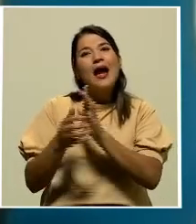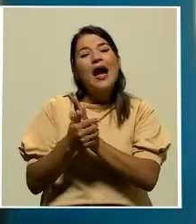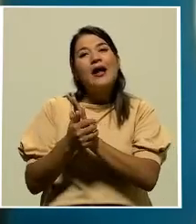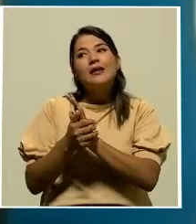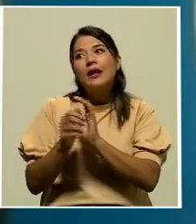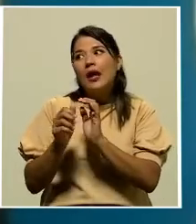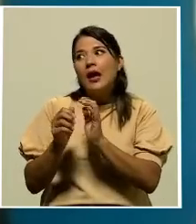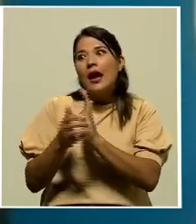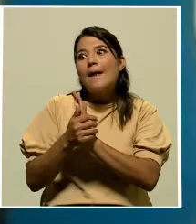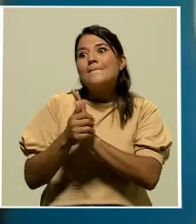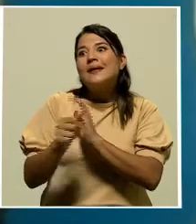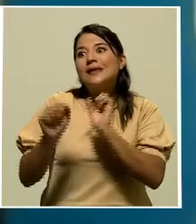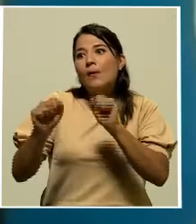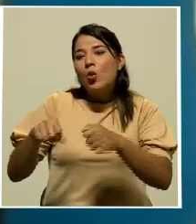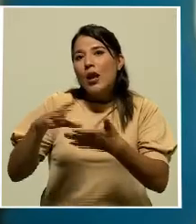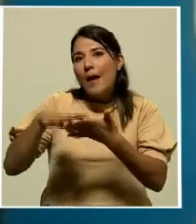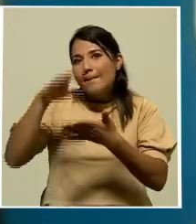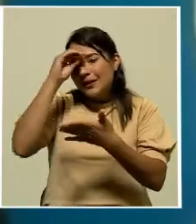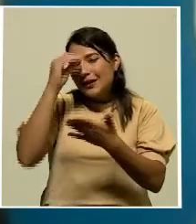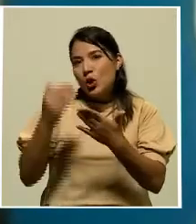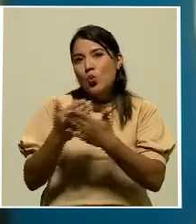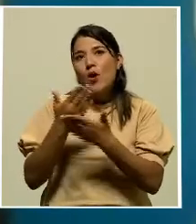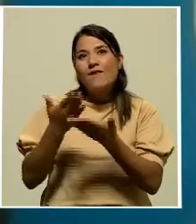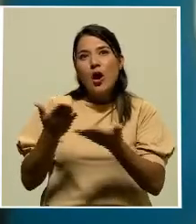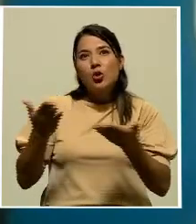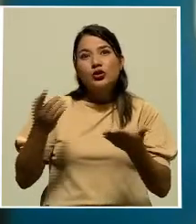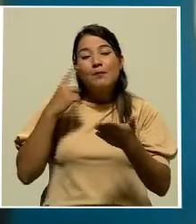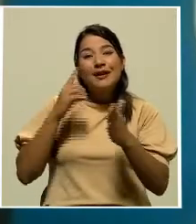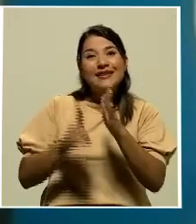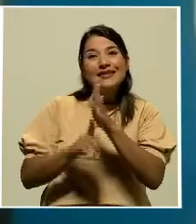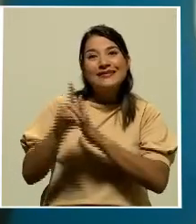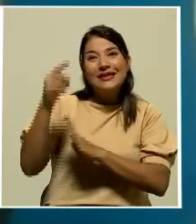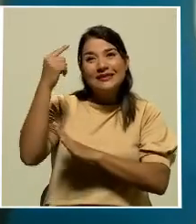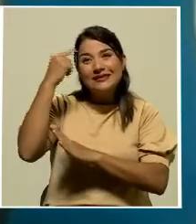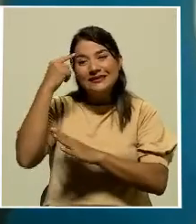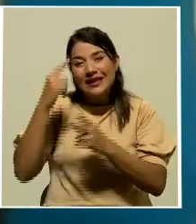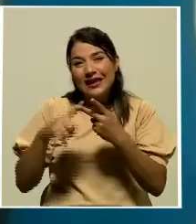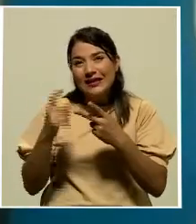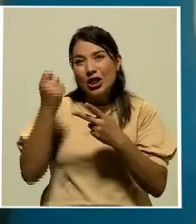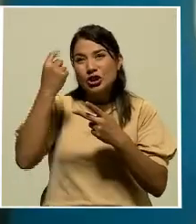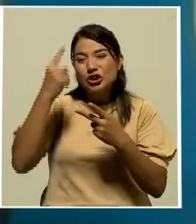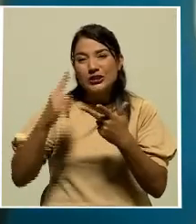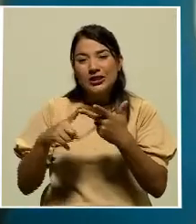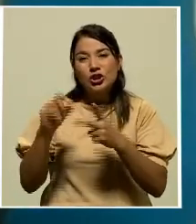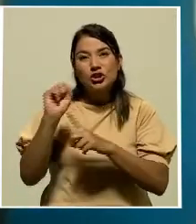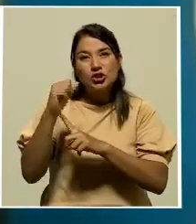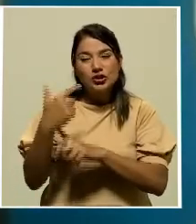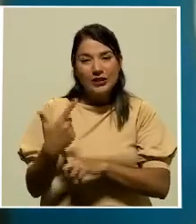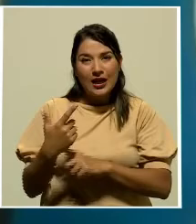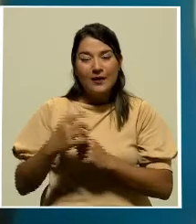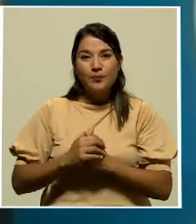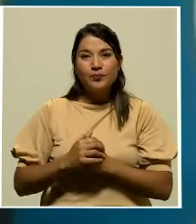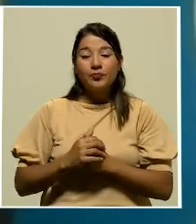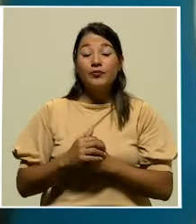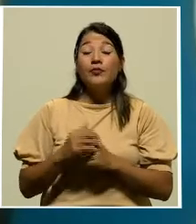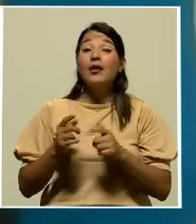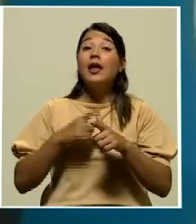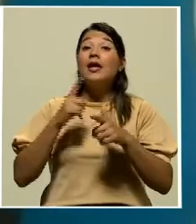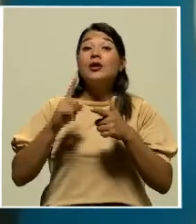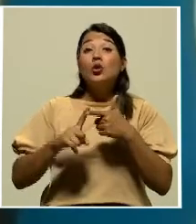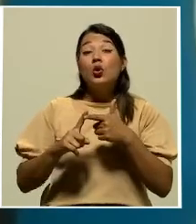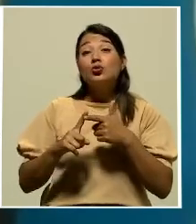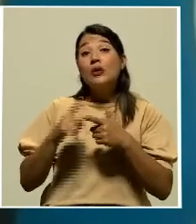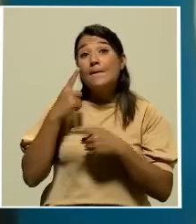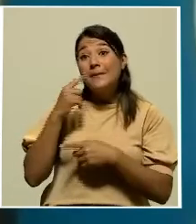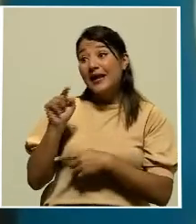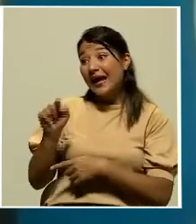habilidades para seu desenvolvimento mental, cognitivo, social. Então, para esta